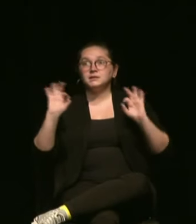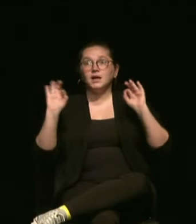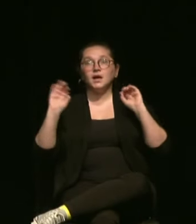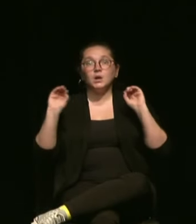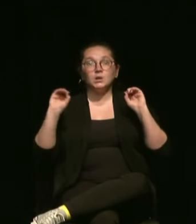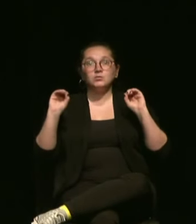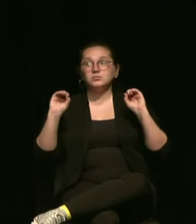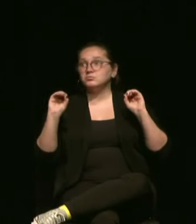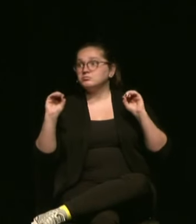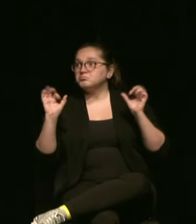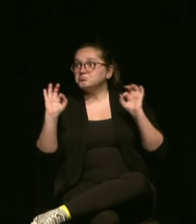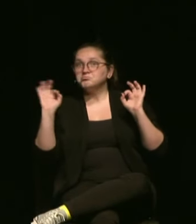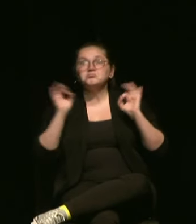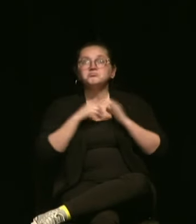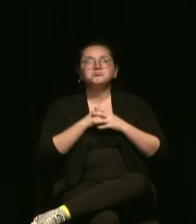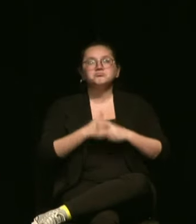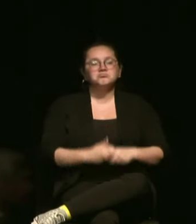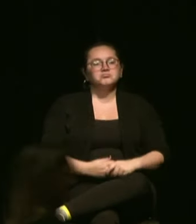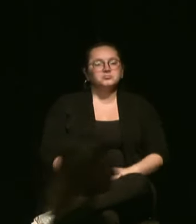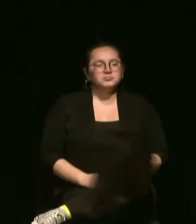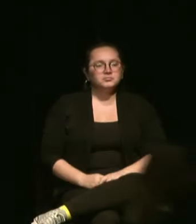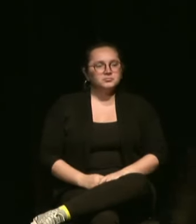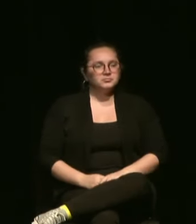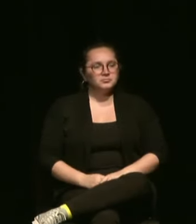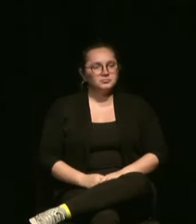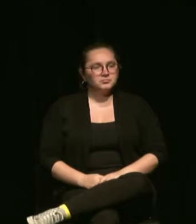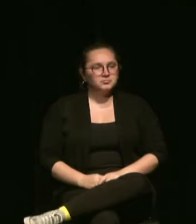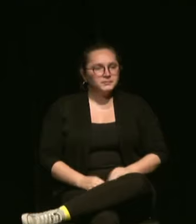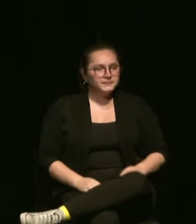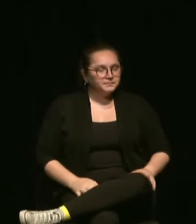possa buscar aí? Não?